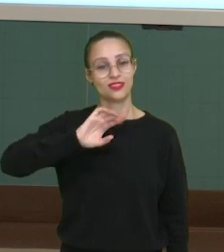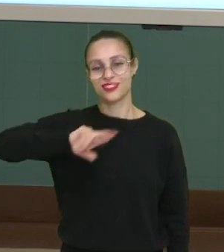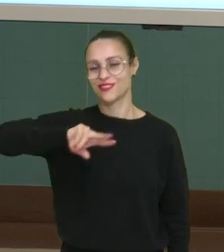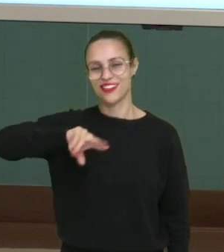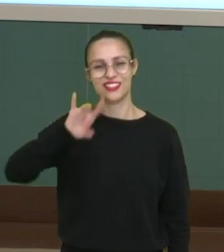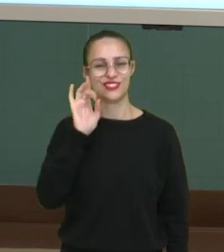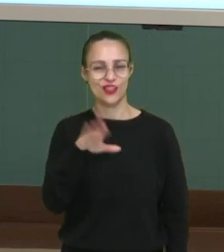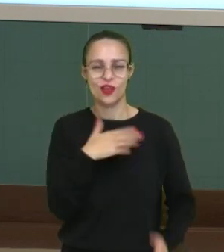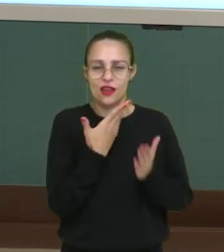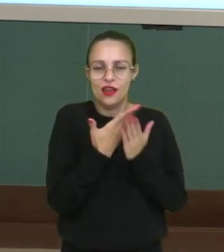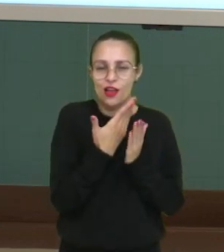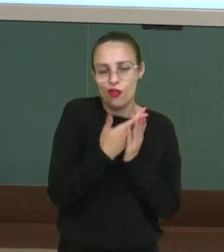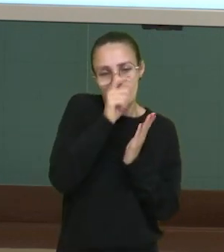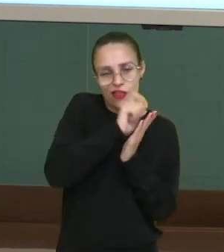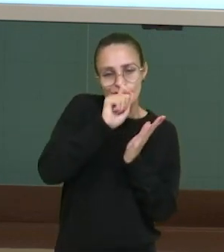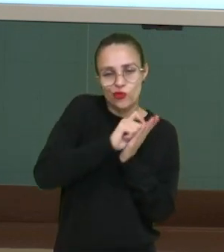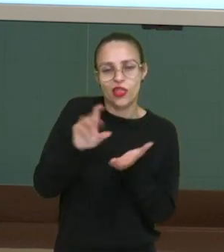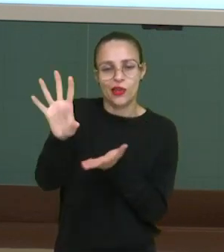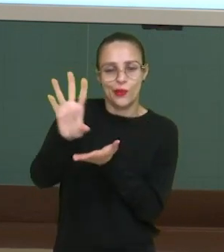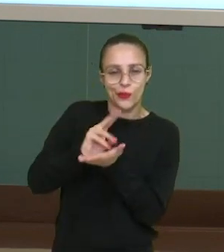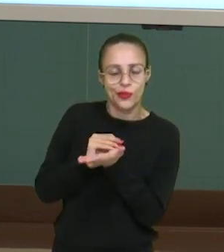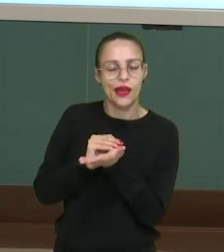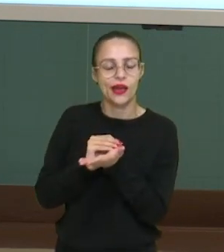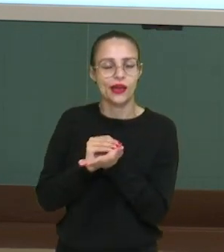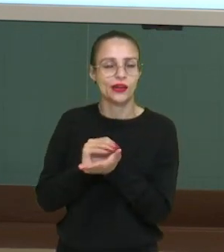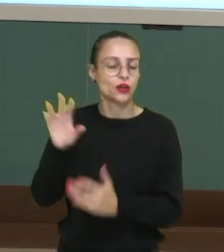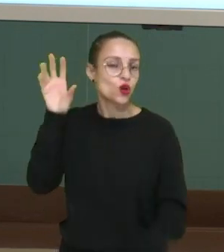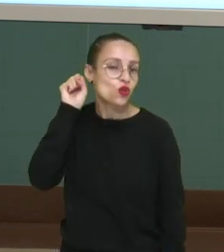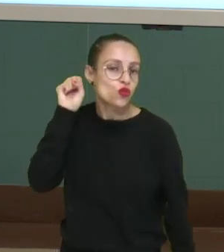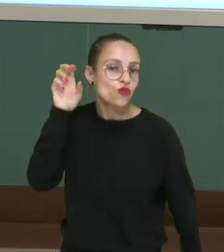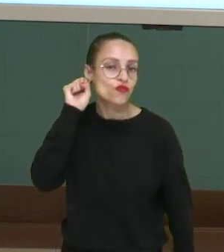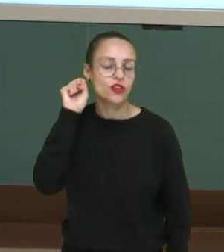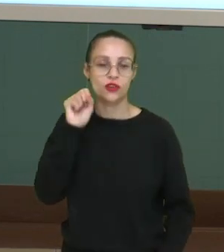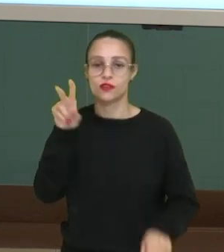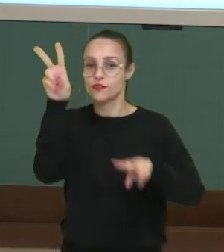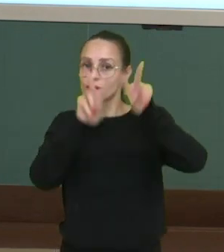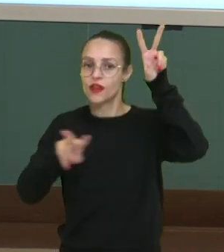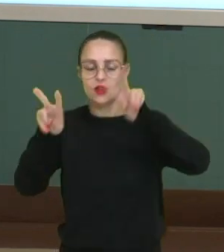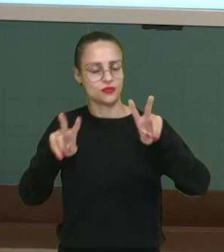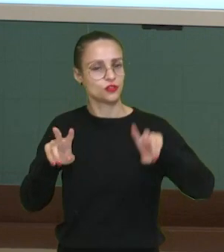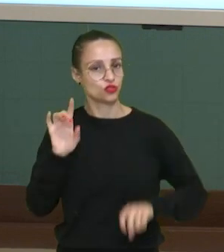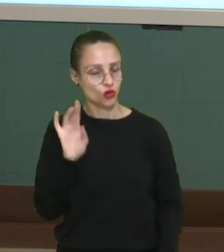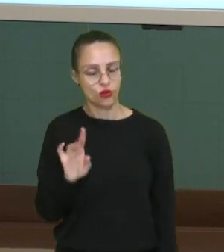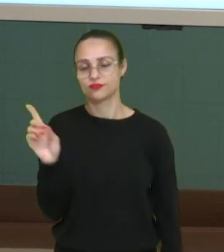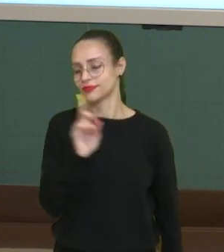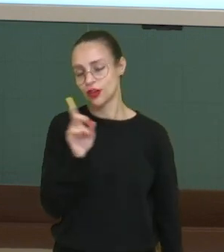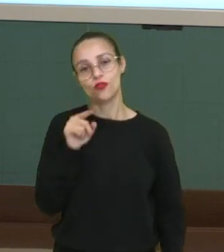aula, anotar, copiar, ouvir ou ver. Mas quando